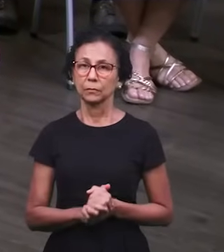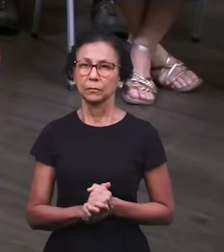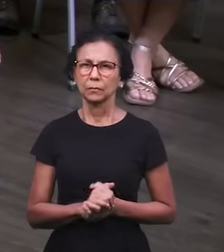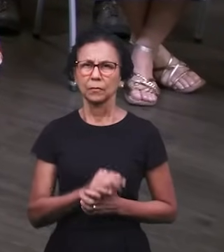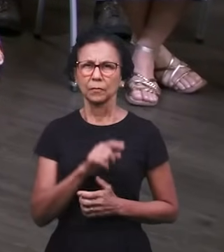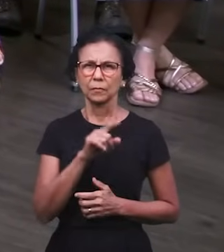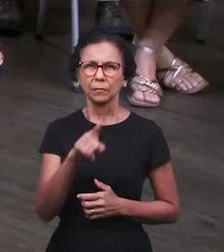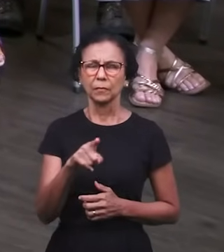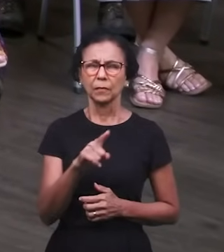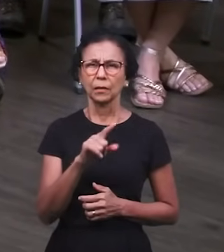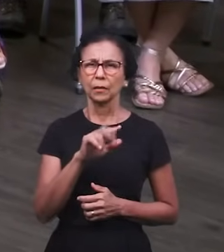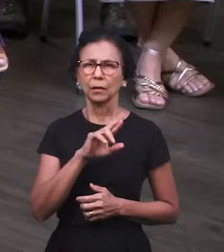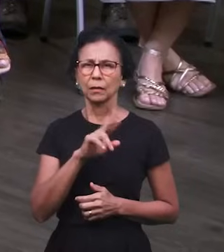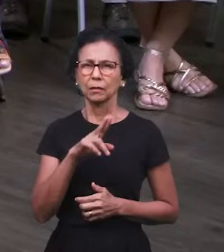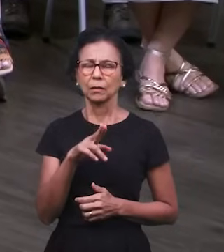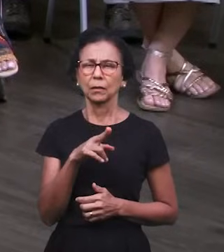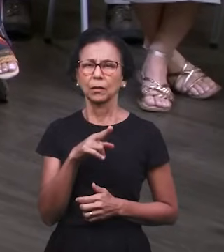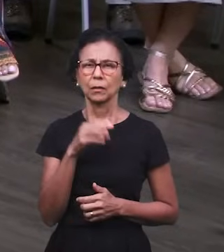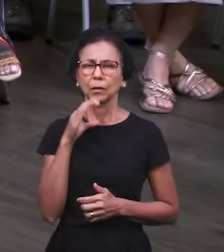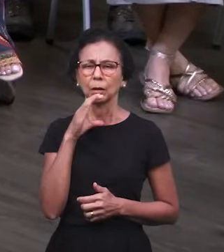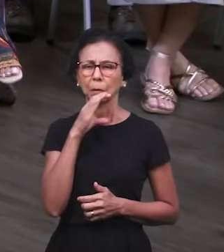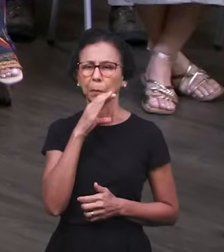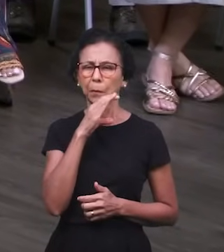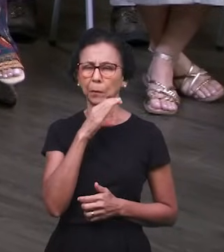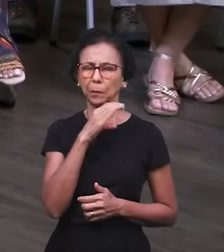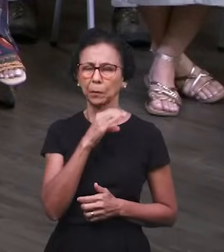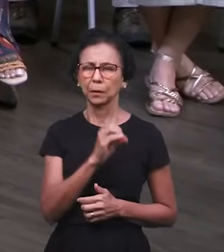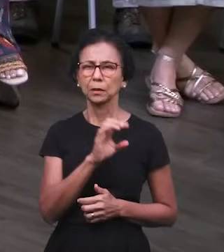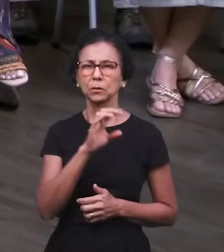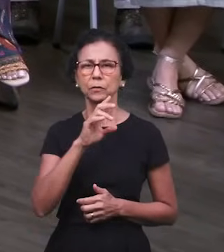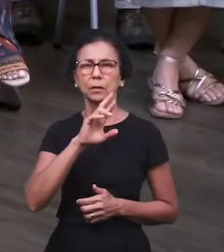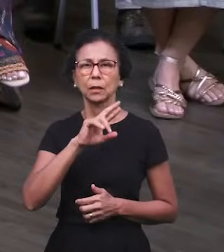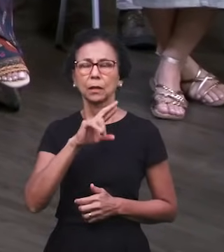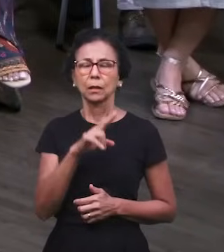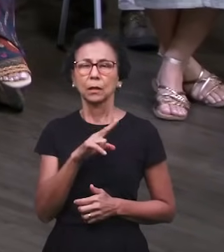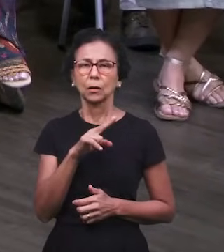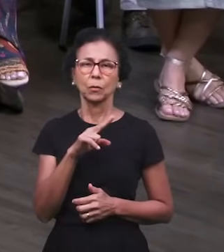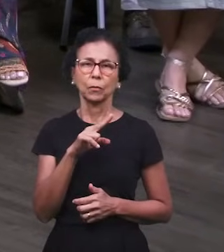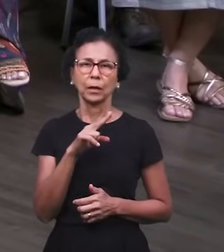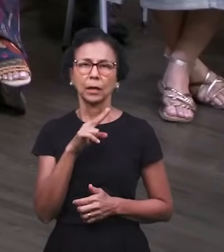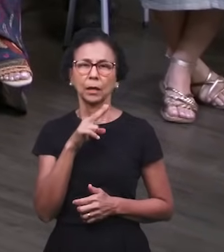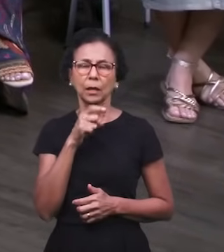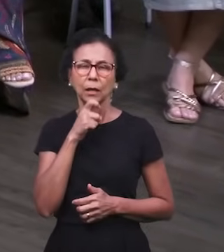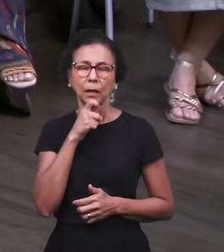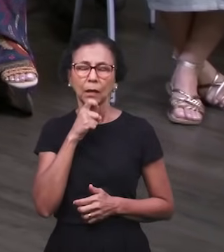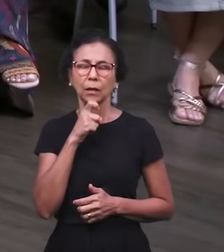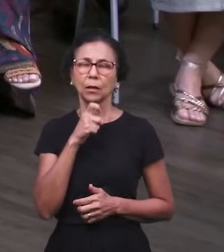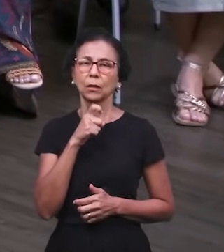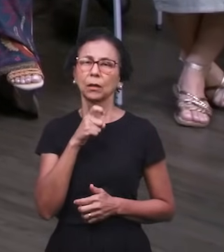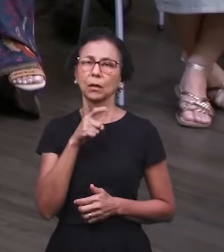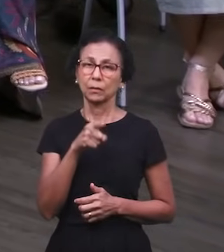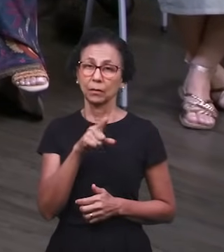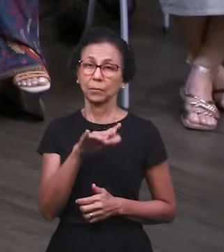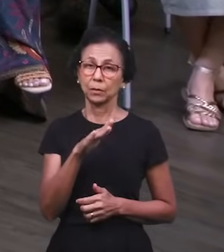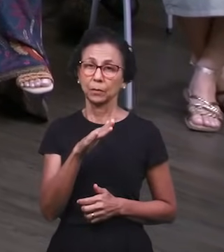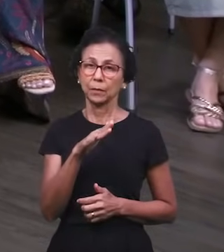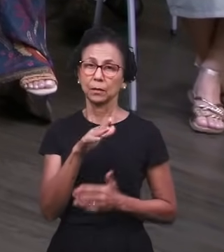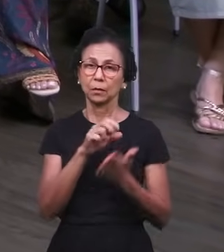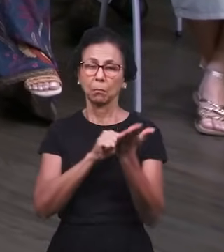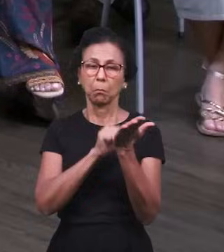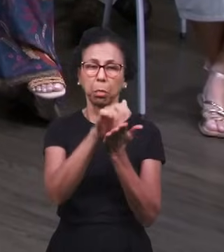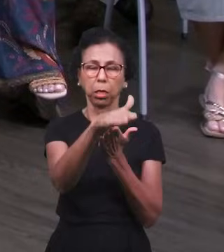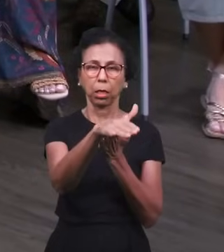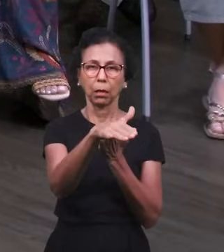preparado. Eu vou à igreja. Isso não é estar preparado. Estar preparado é no momento em que o